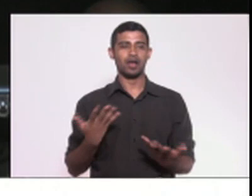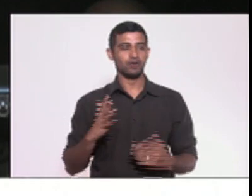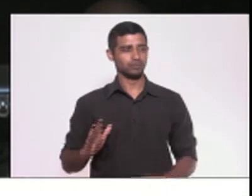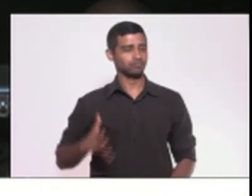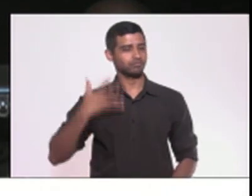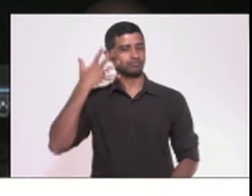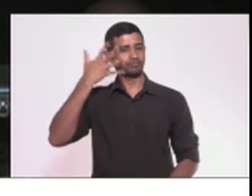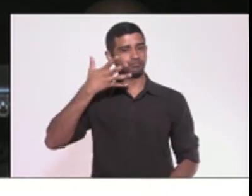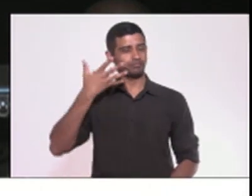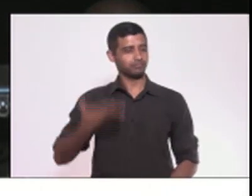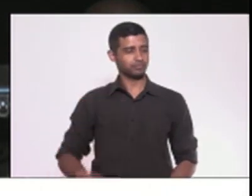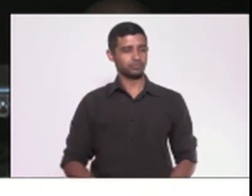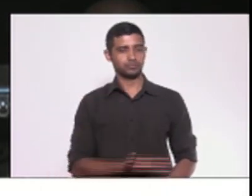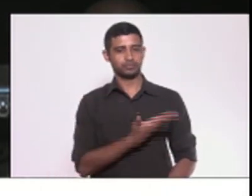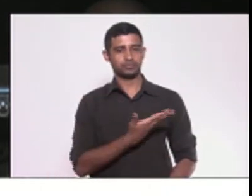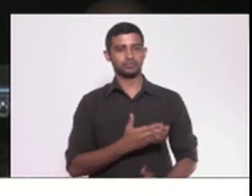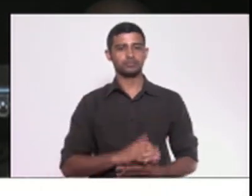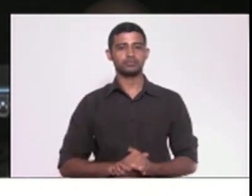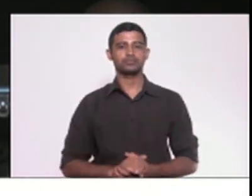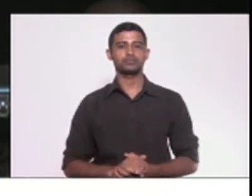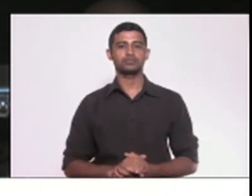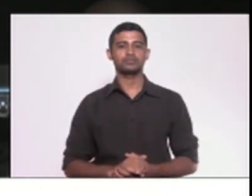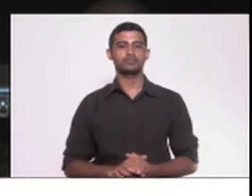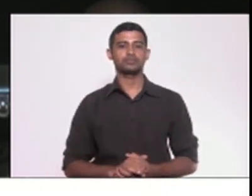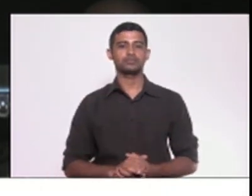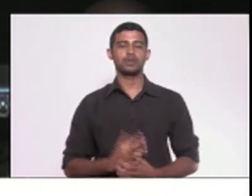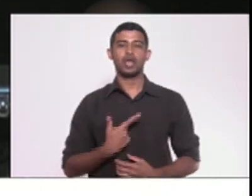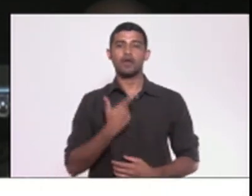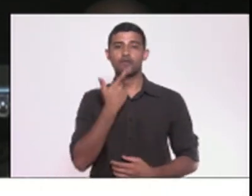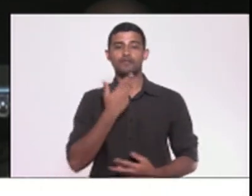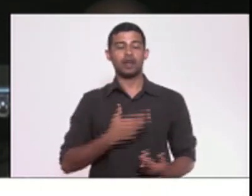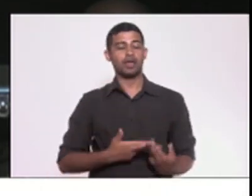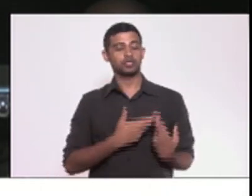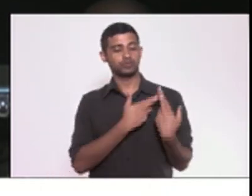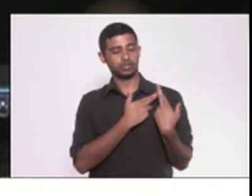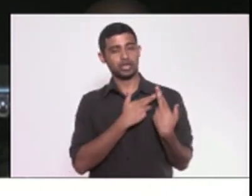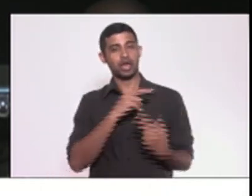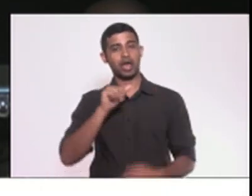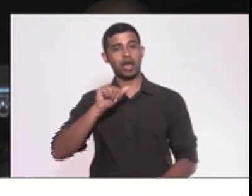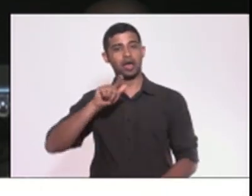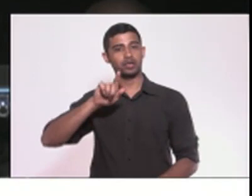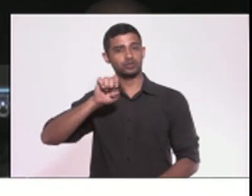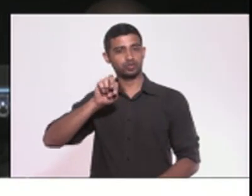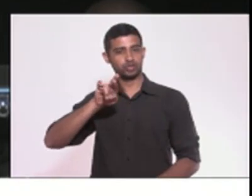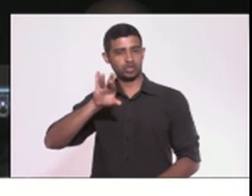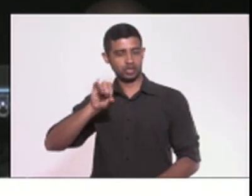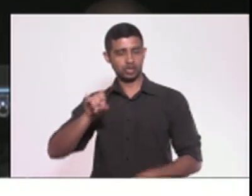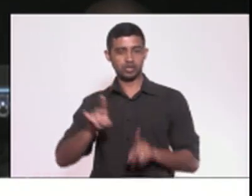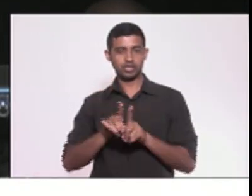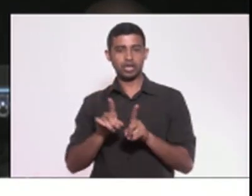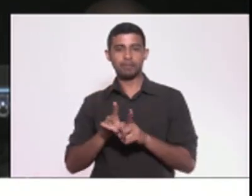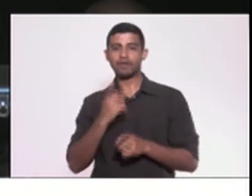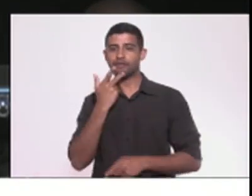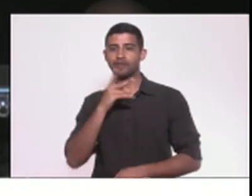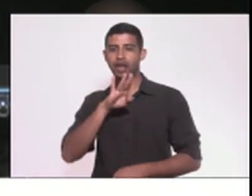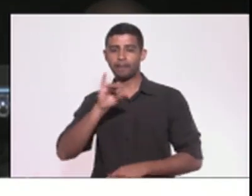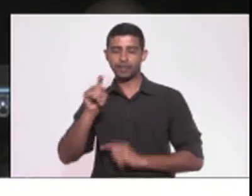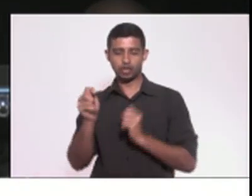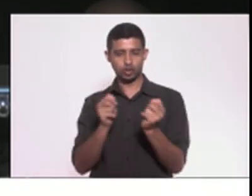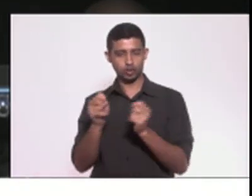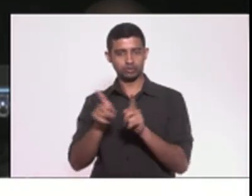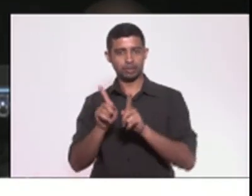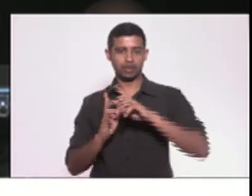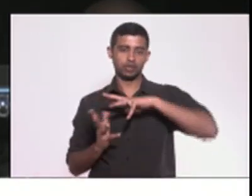palavra para falar sobre o papel da AG Rio no fomento à bioeconomia e à sustentabilidade, a diretora